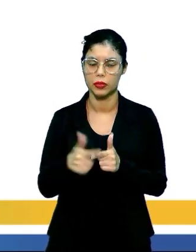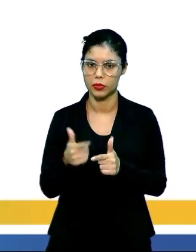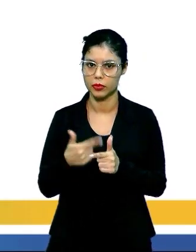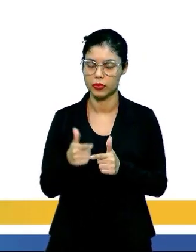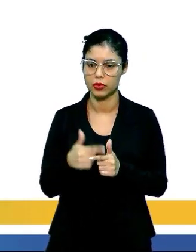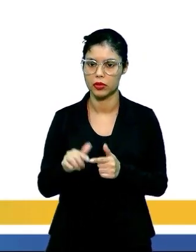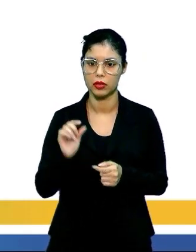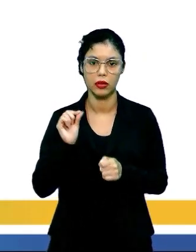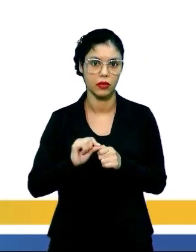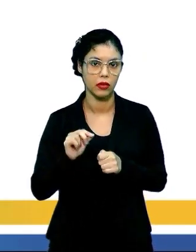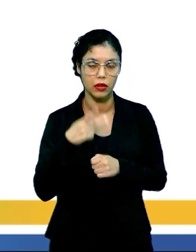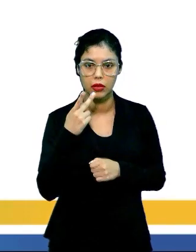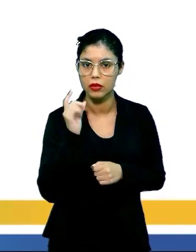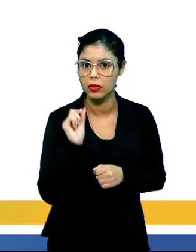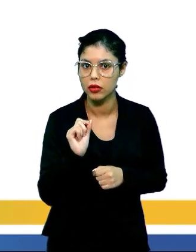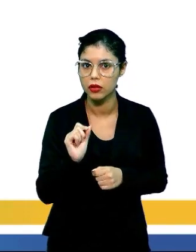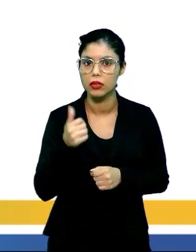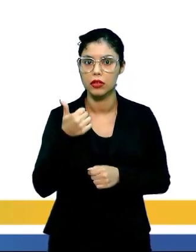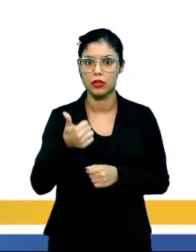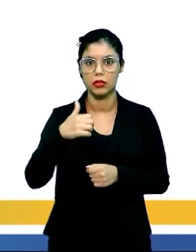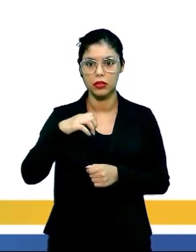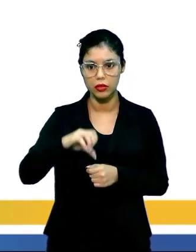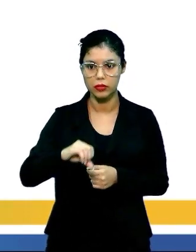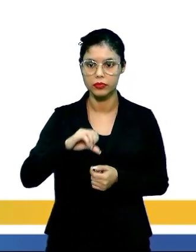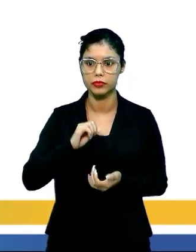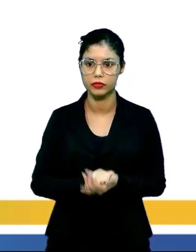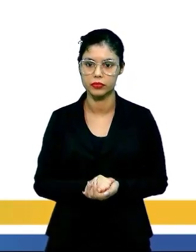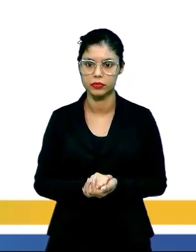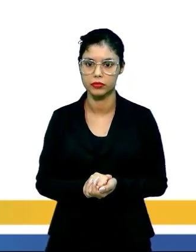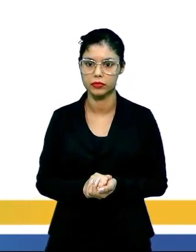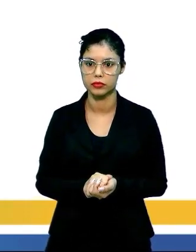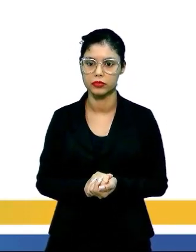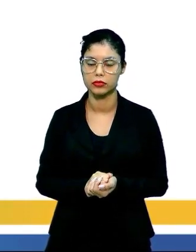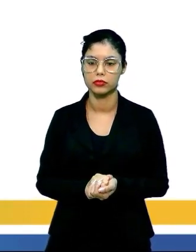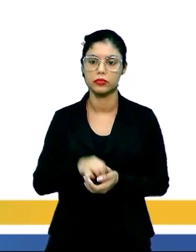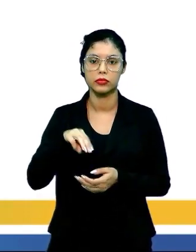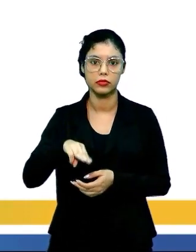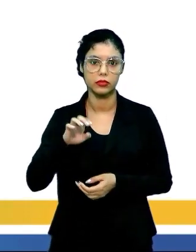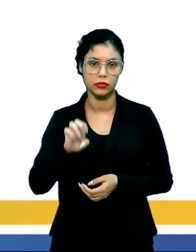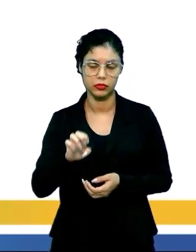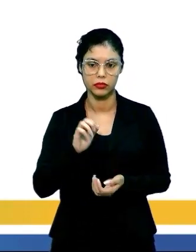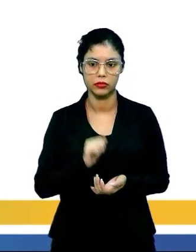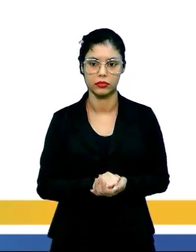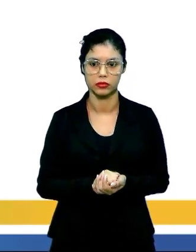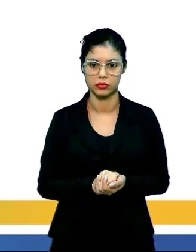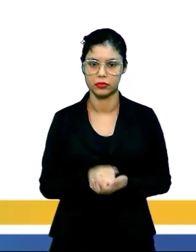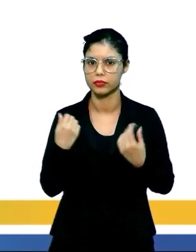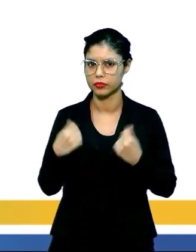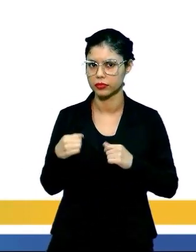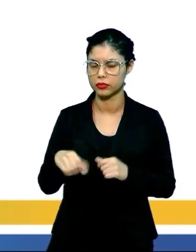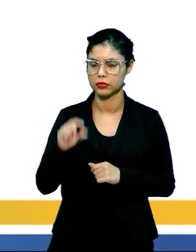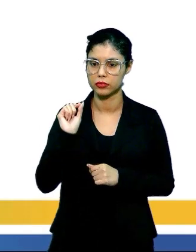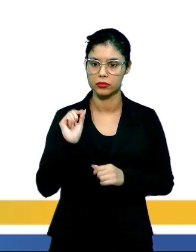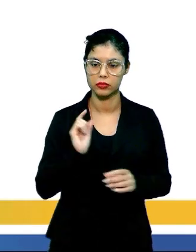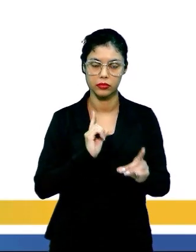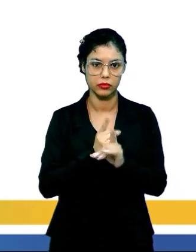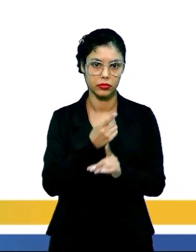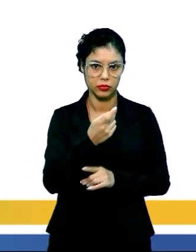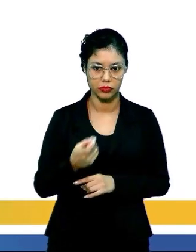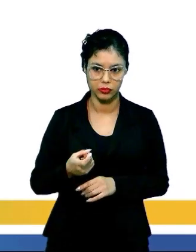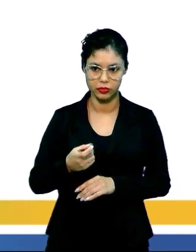problema foi falado que 19, tá, ó, é a média. Então, eu vou precisar primeiro achar o